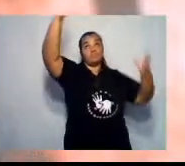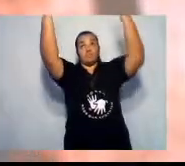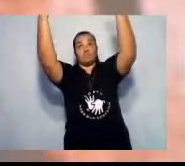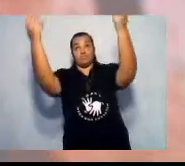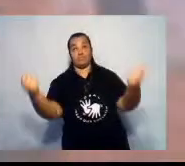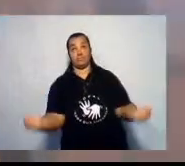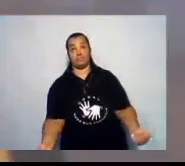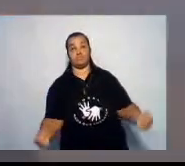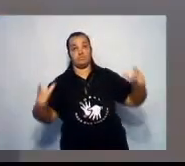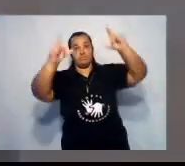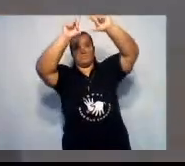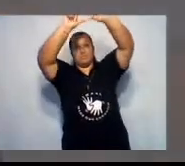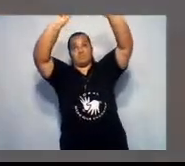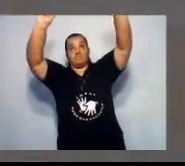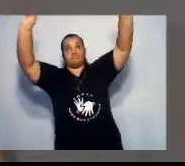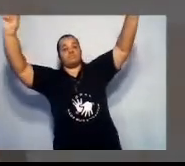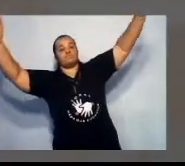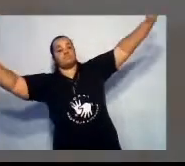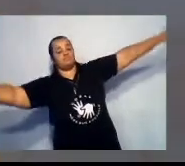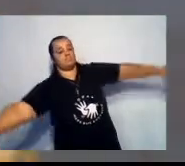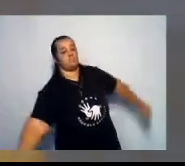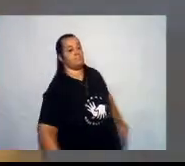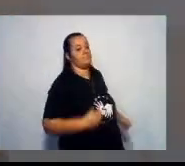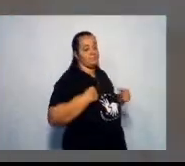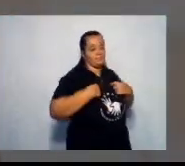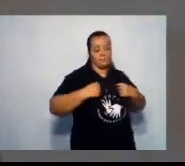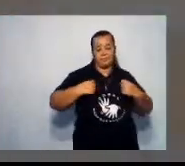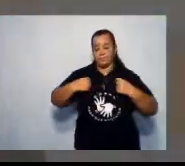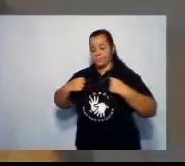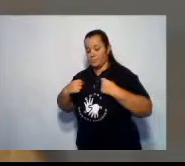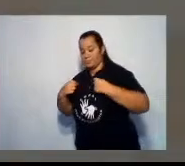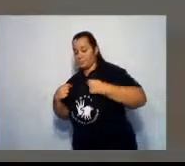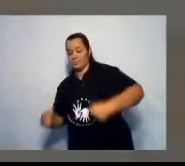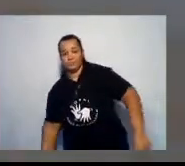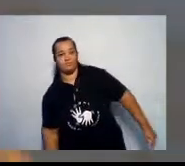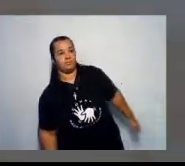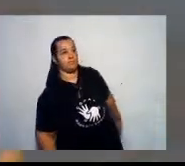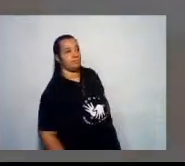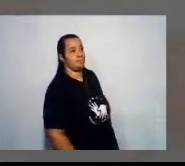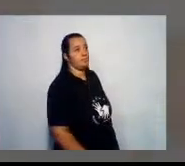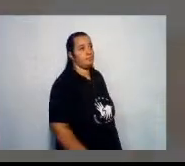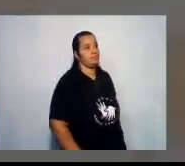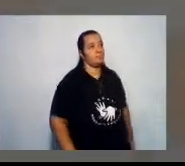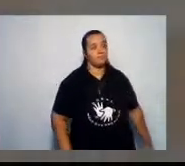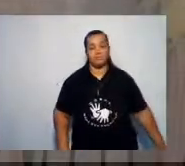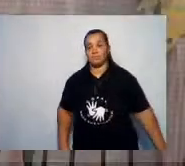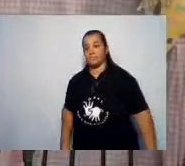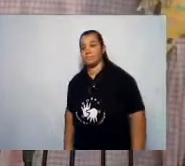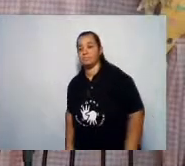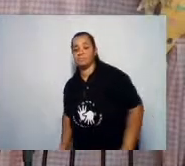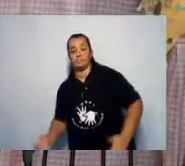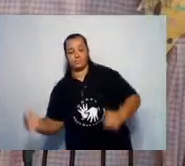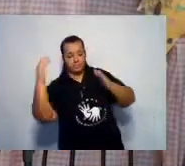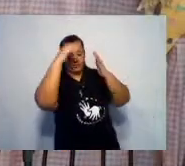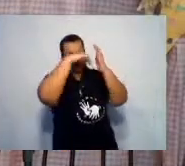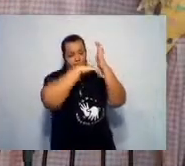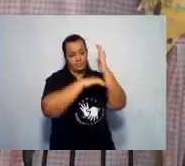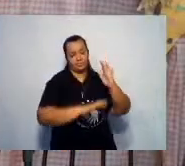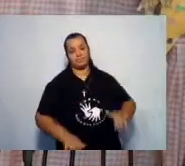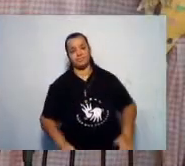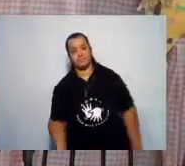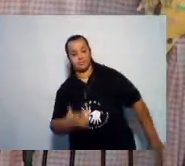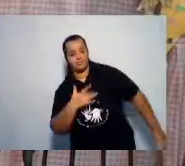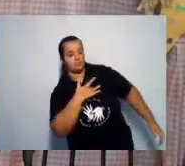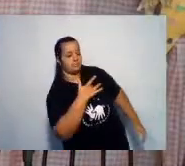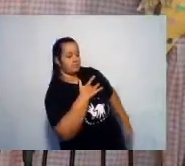e o sol guardando nossas roupas no varal. Na bruma leve